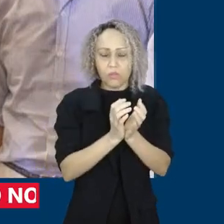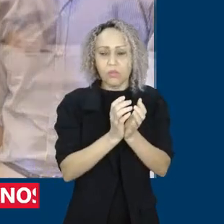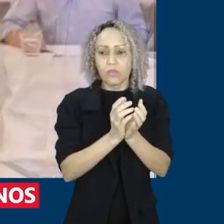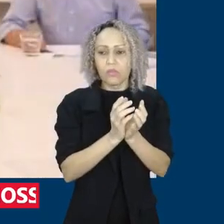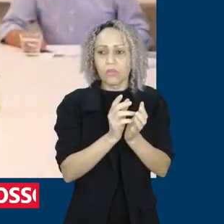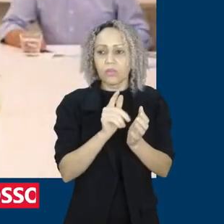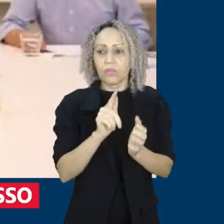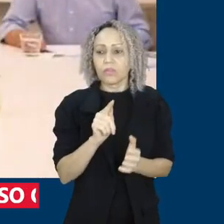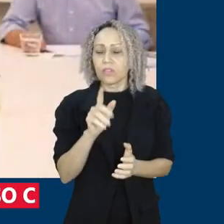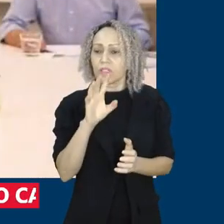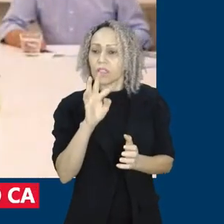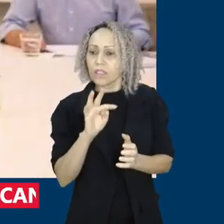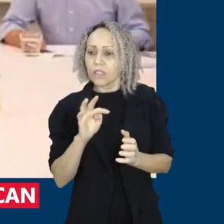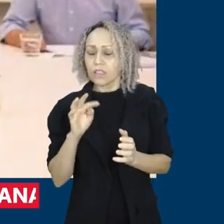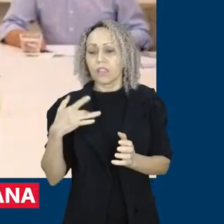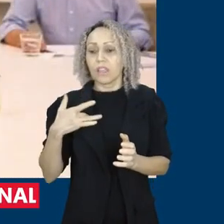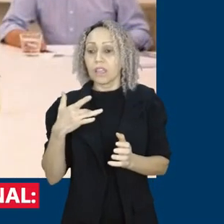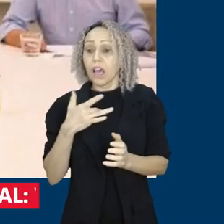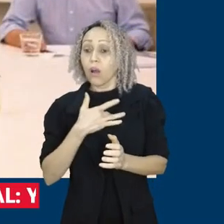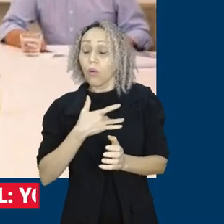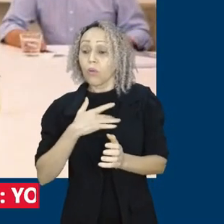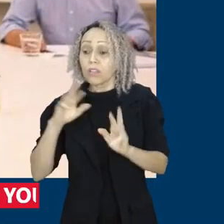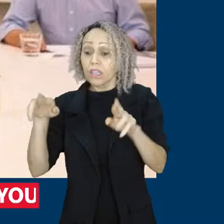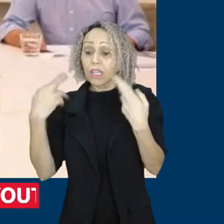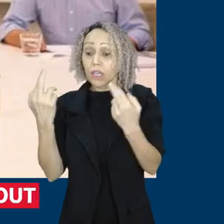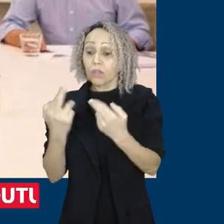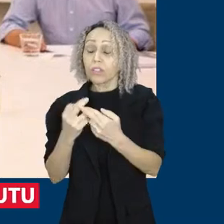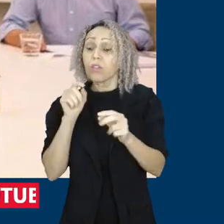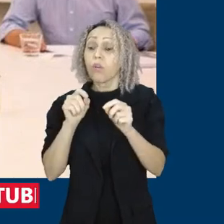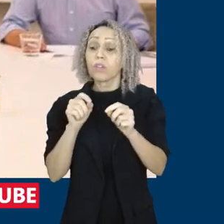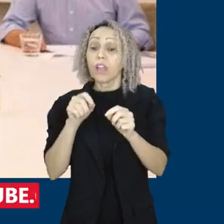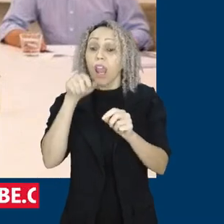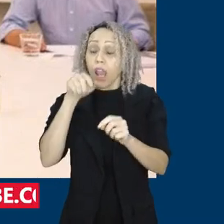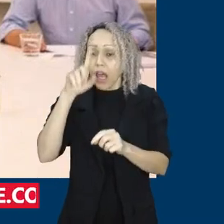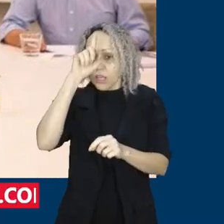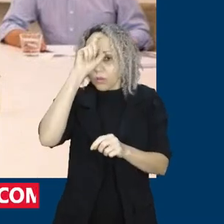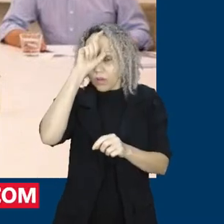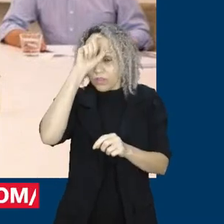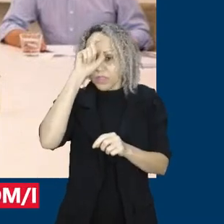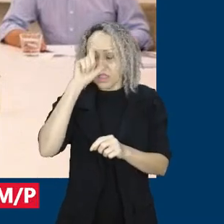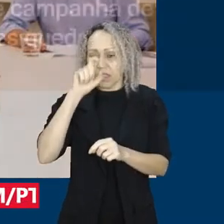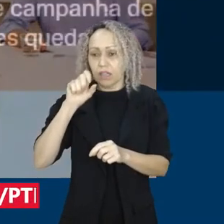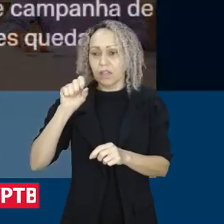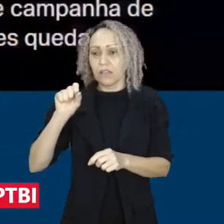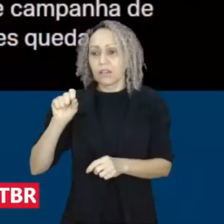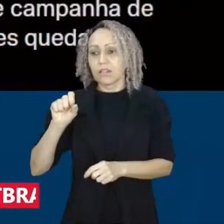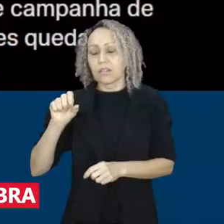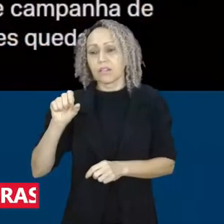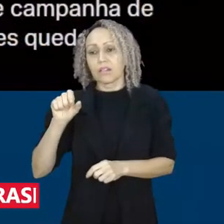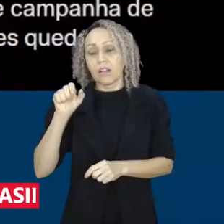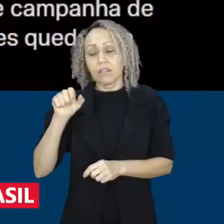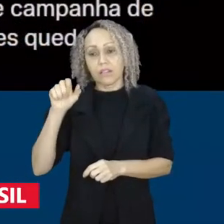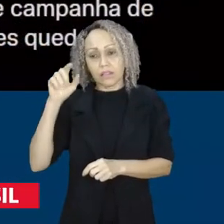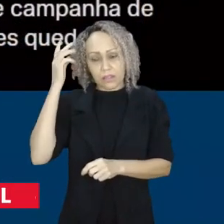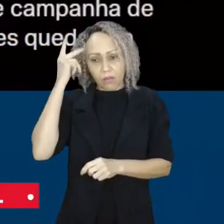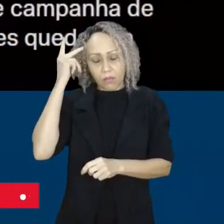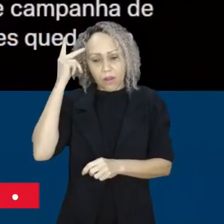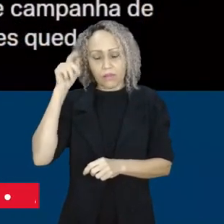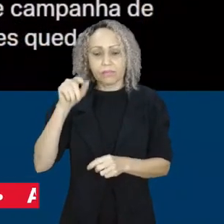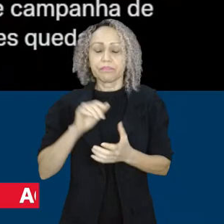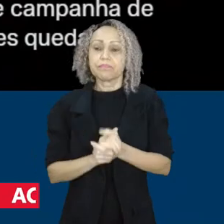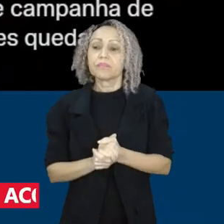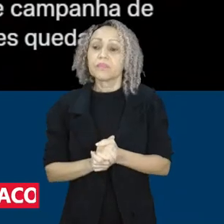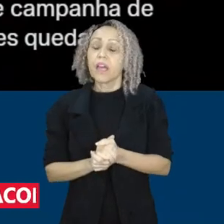Hospital Sírio Libanês em São Paulo e ele comentou pelas redes sociais na noite do Domingo tivemos